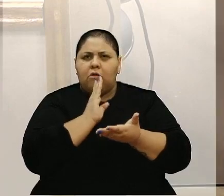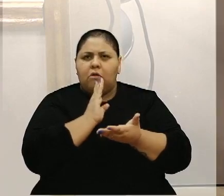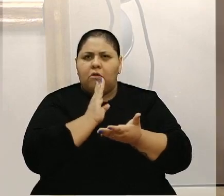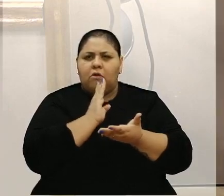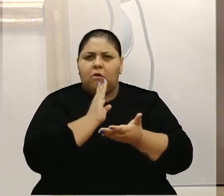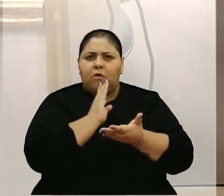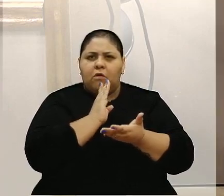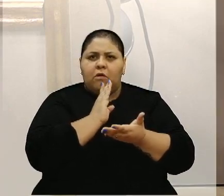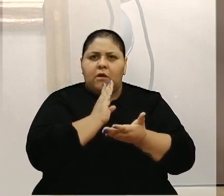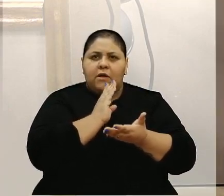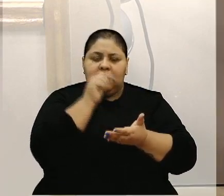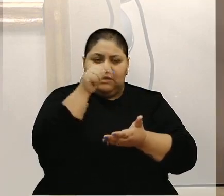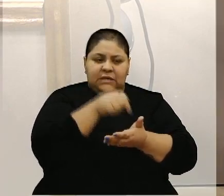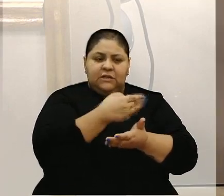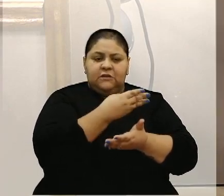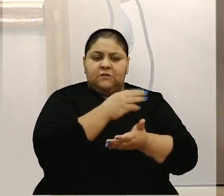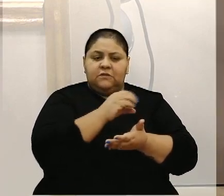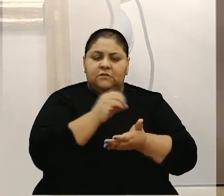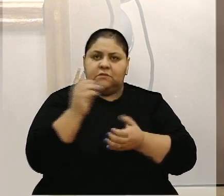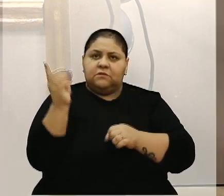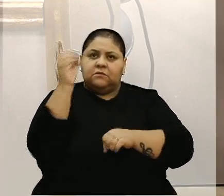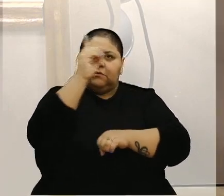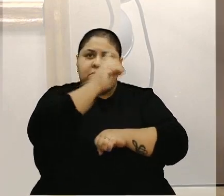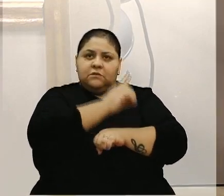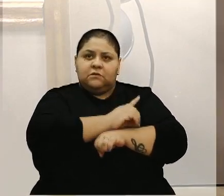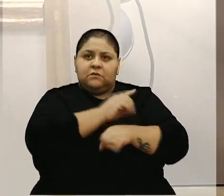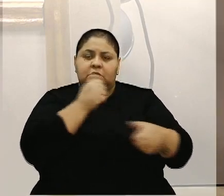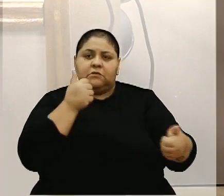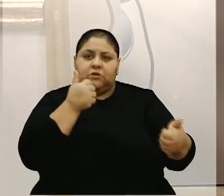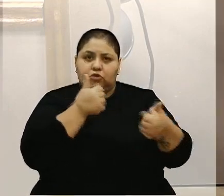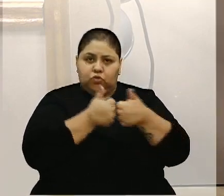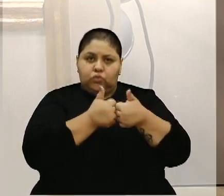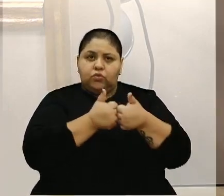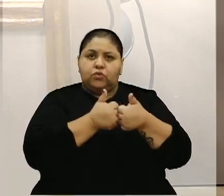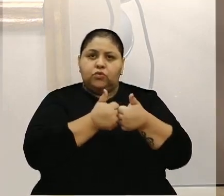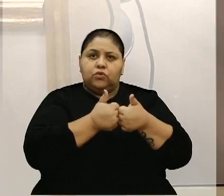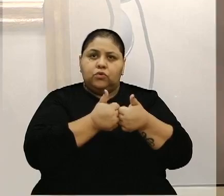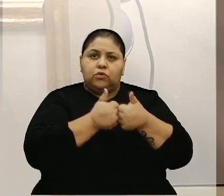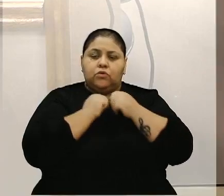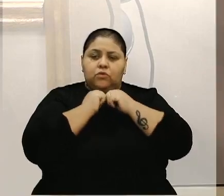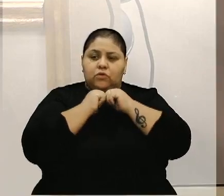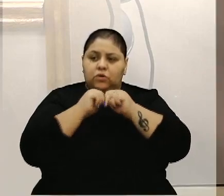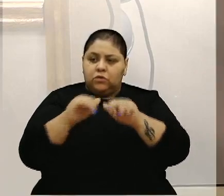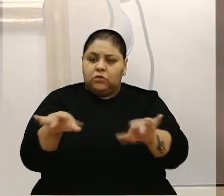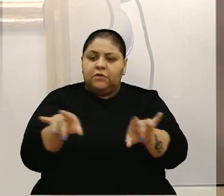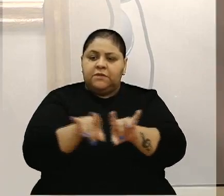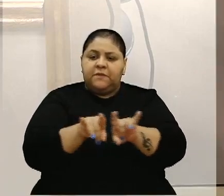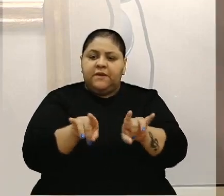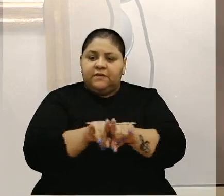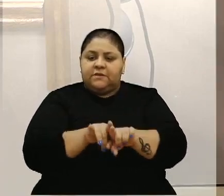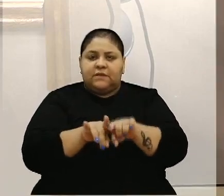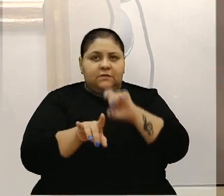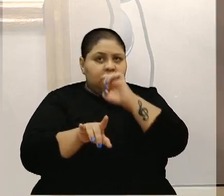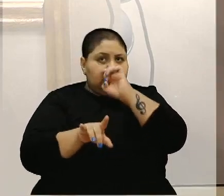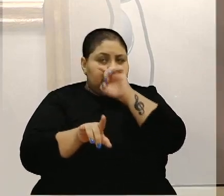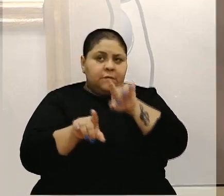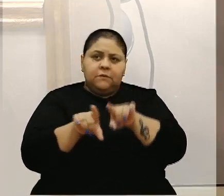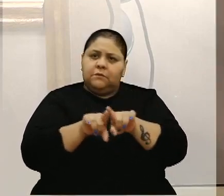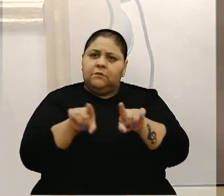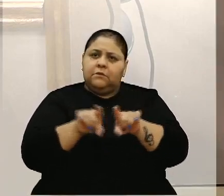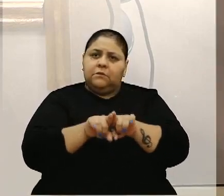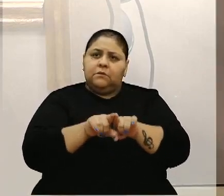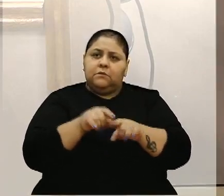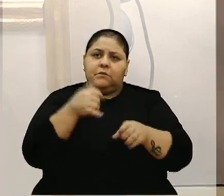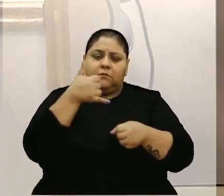especialmente nesses 30 dias que o senhor esteve ao meu lado aqui, compartilhando o chimarrão, que é um dos símbolos do